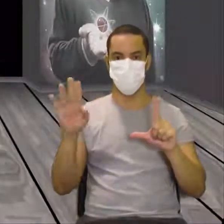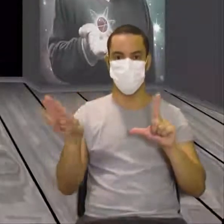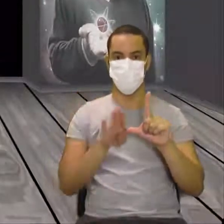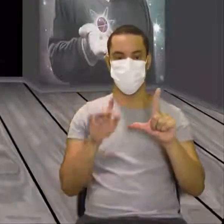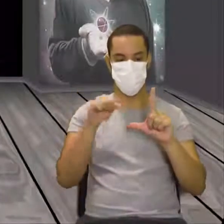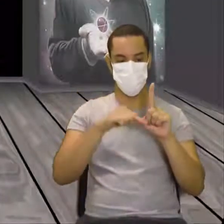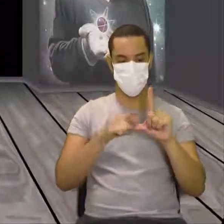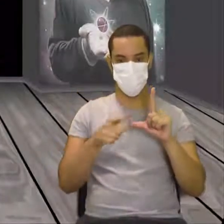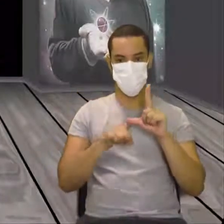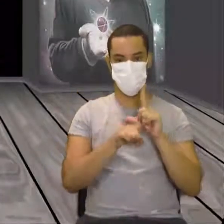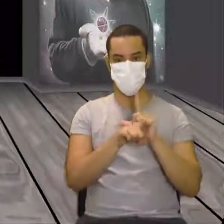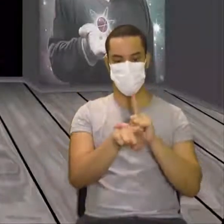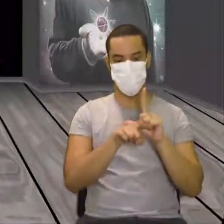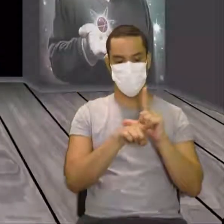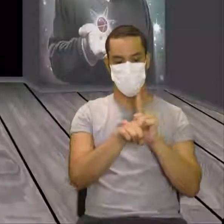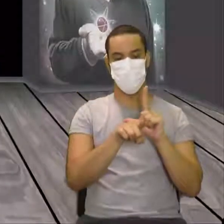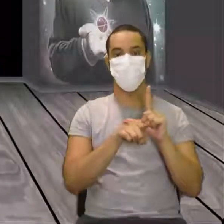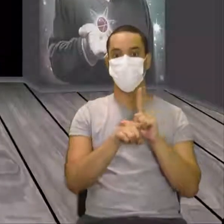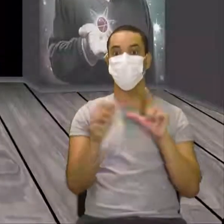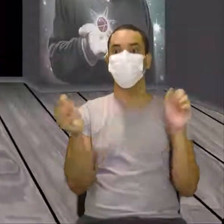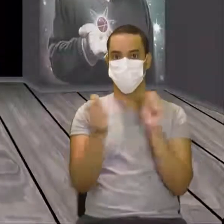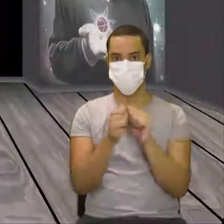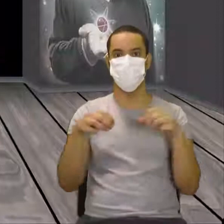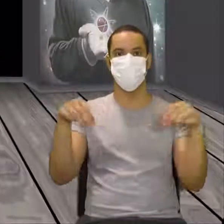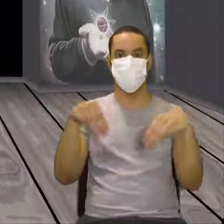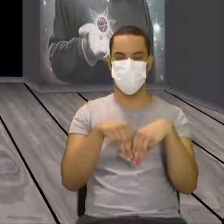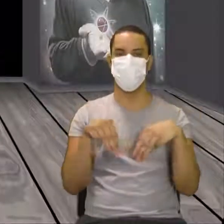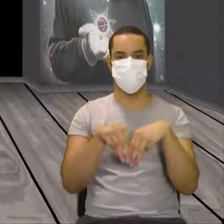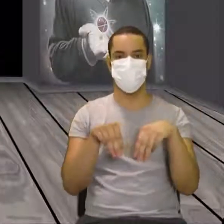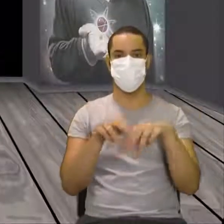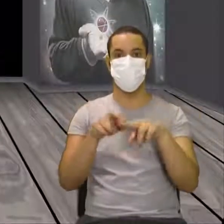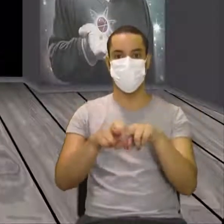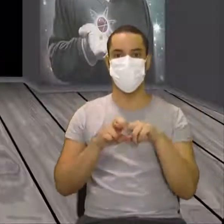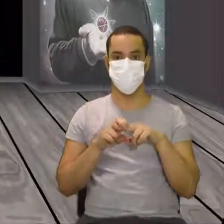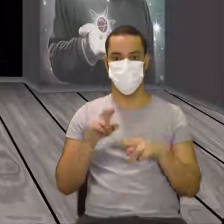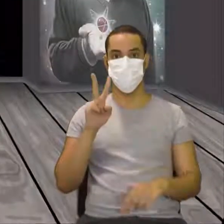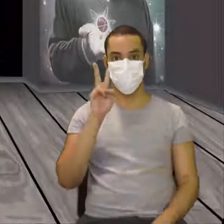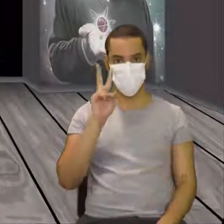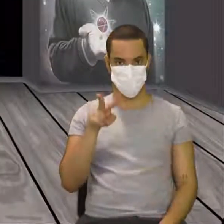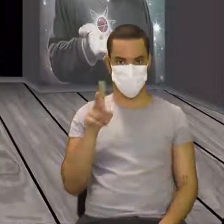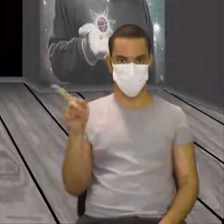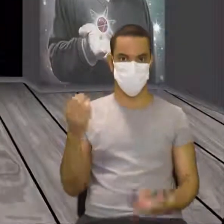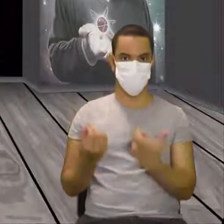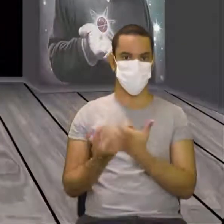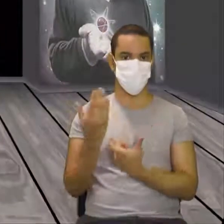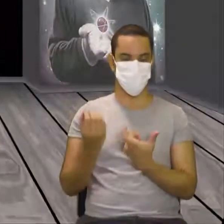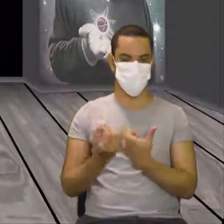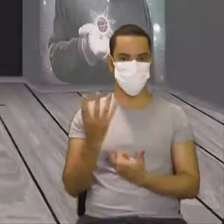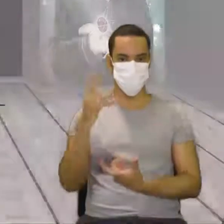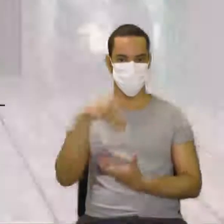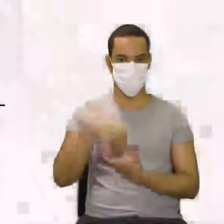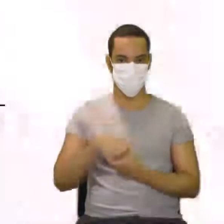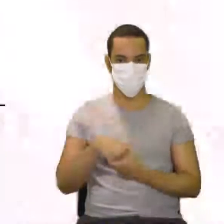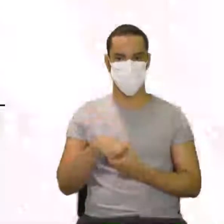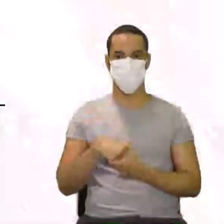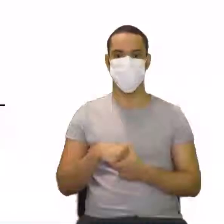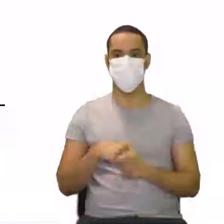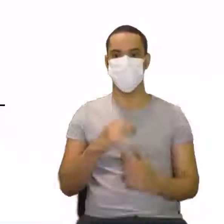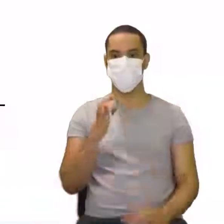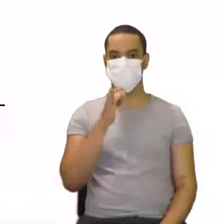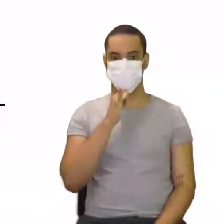força magnética perpendicular agindo. Ok? Então, nesse caso aqui, vamos ver lá na fórmula ali rapidinho. Nesse caso